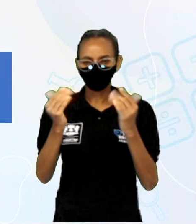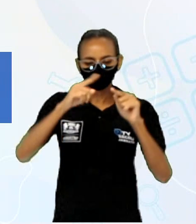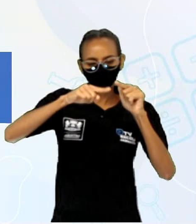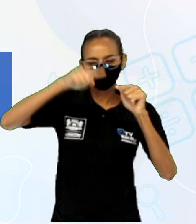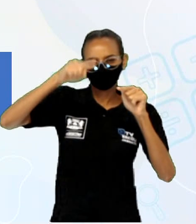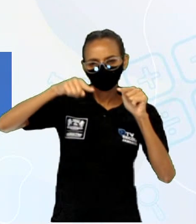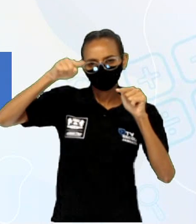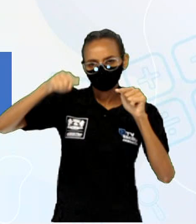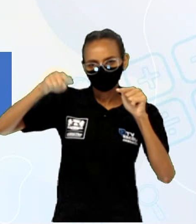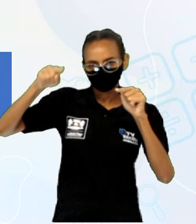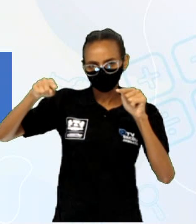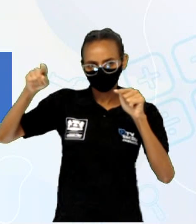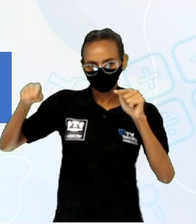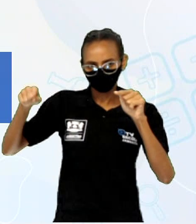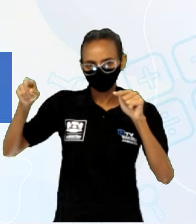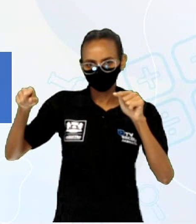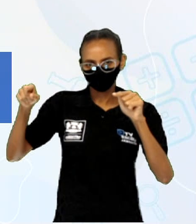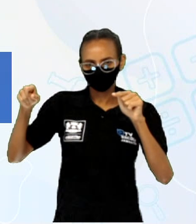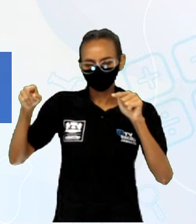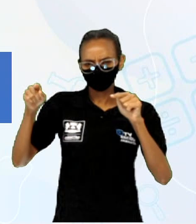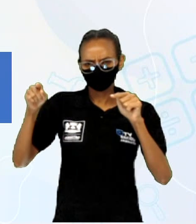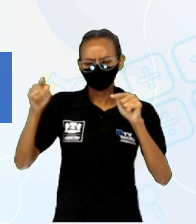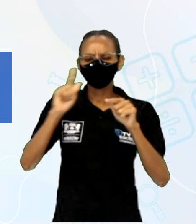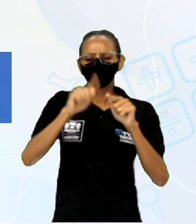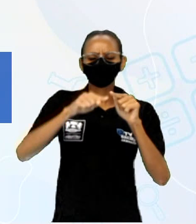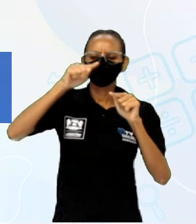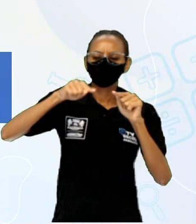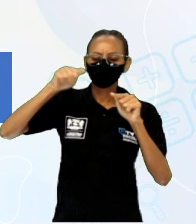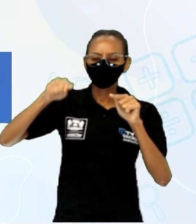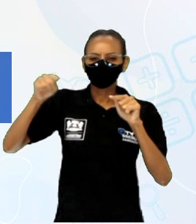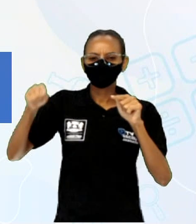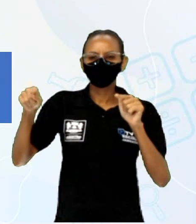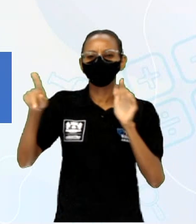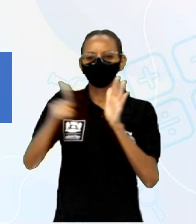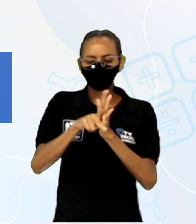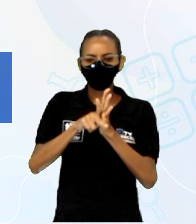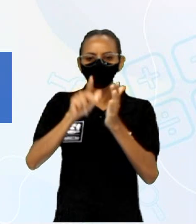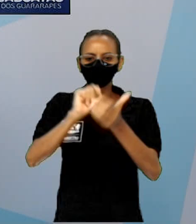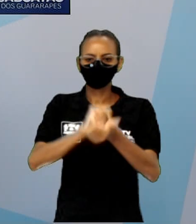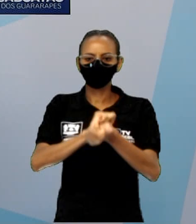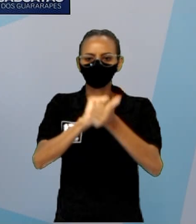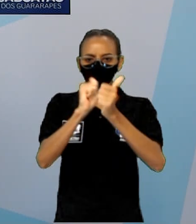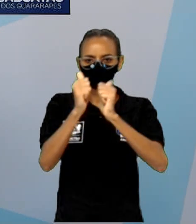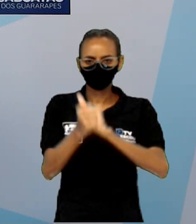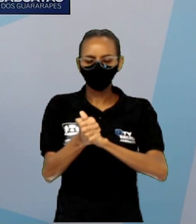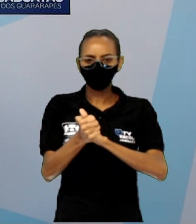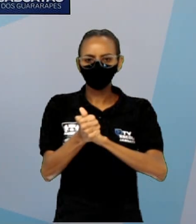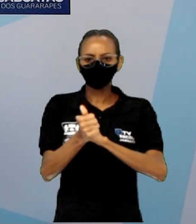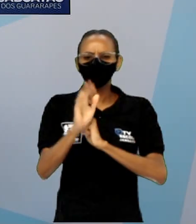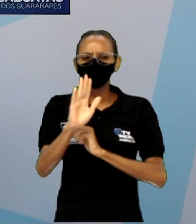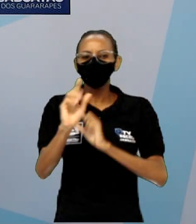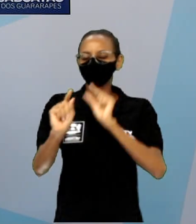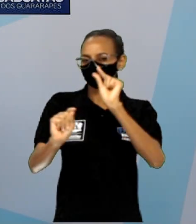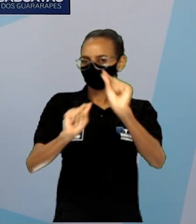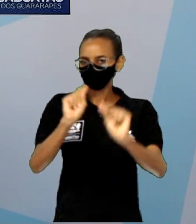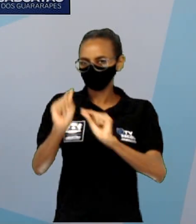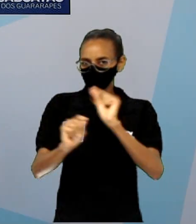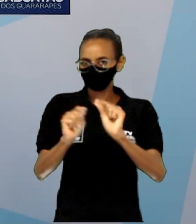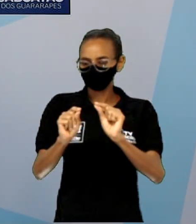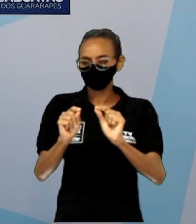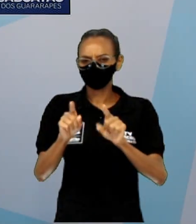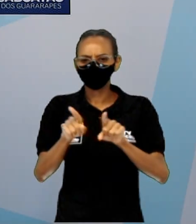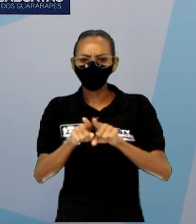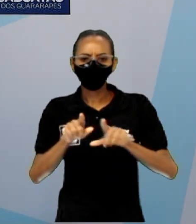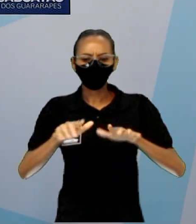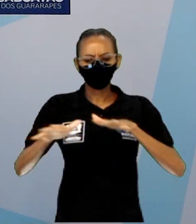todos os índices existentes naquele esporte para que isso aconteça. O que seria índice? Seria uma marca, seria um movimento,